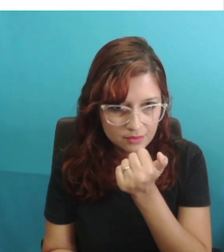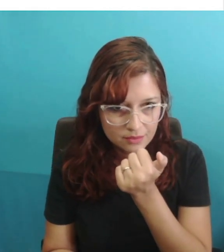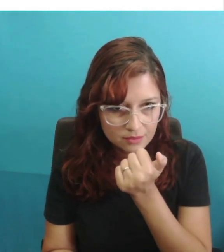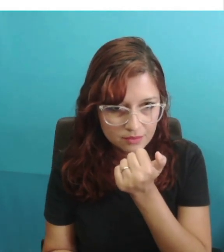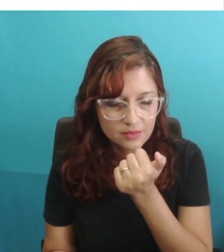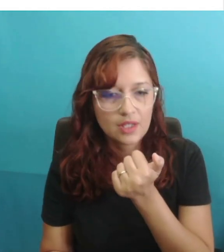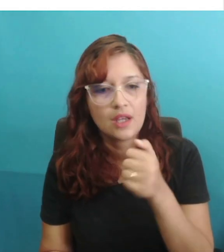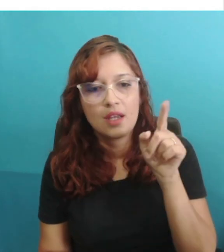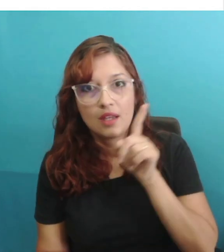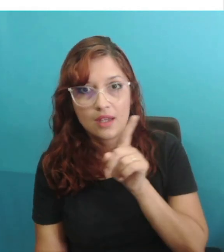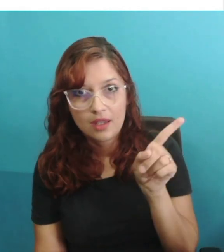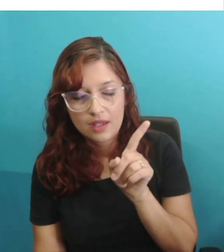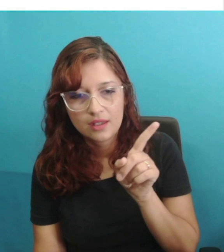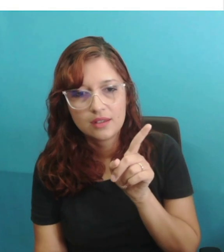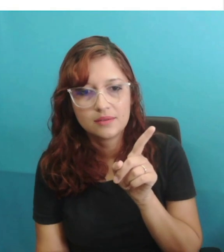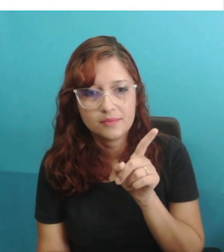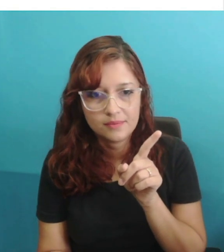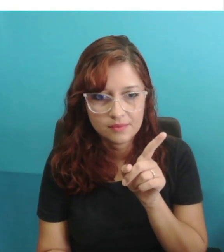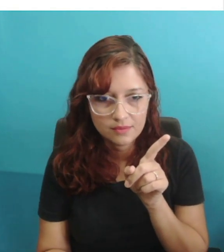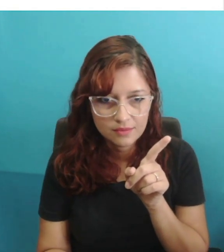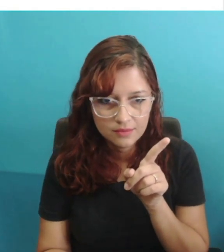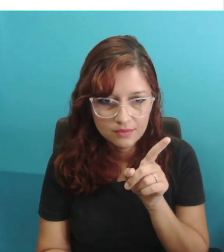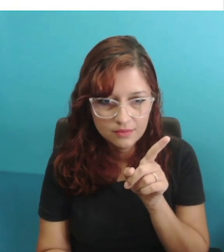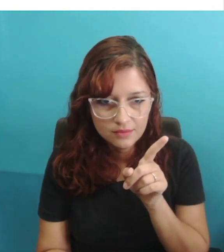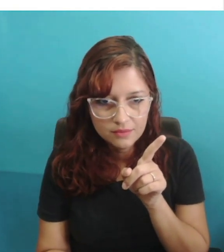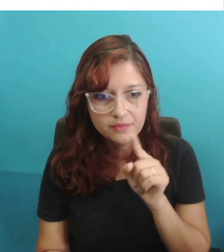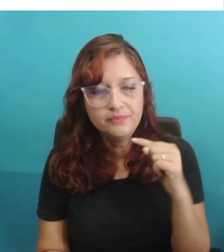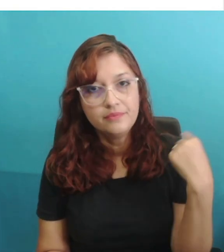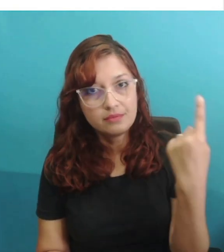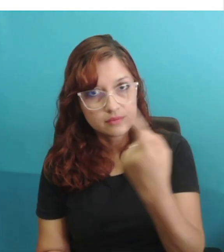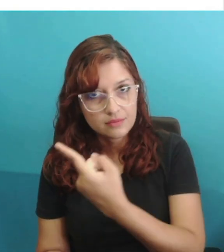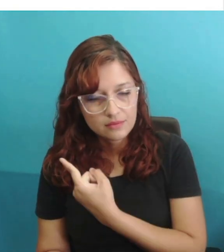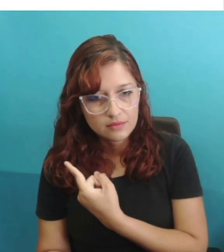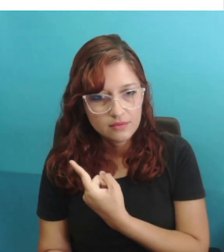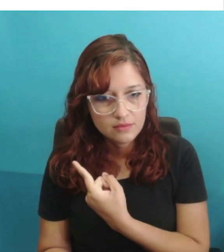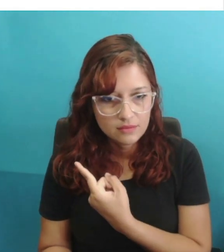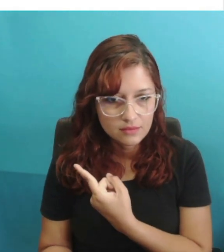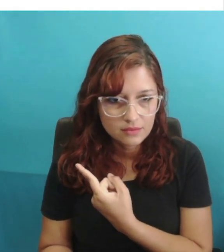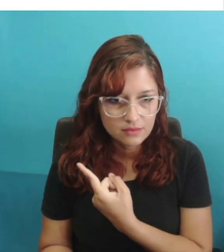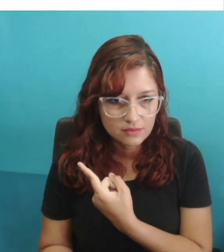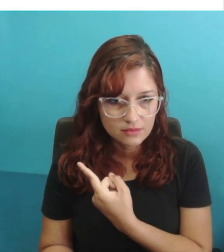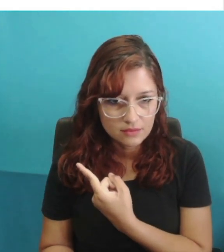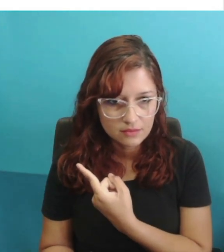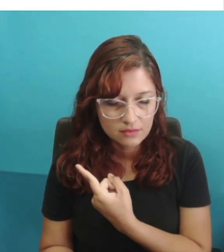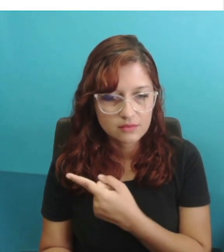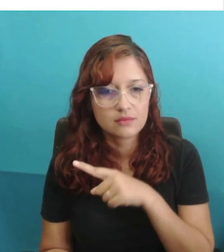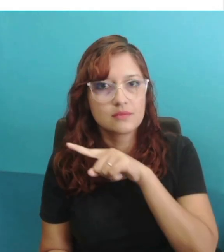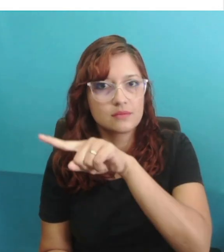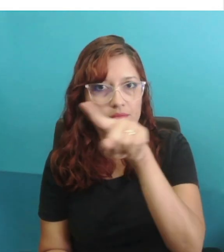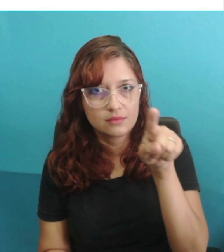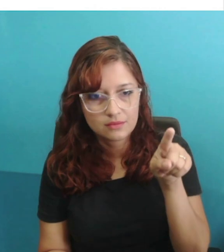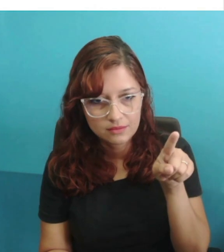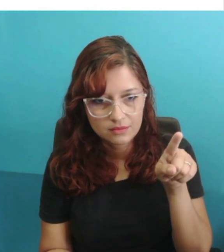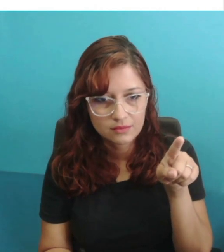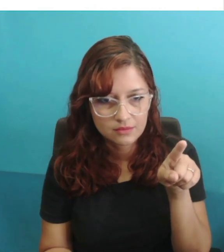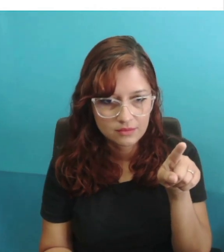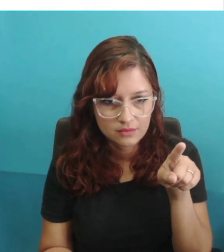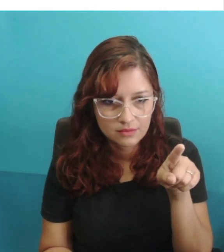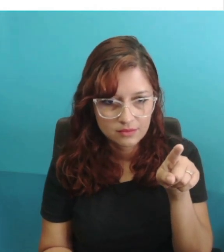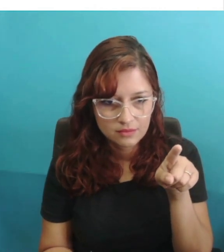Eu como, tu comes, ele come, nós comemos,